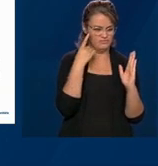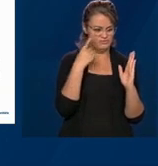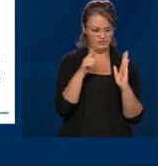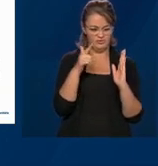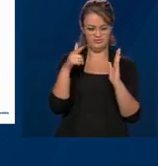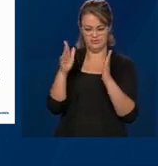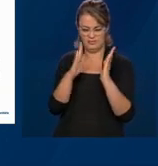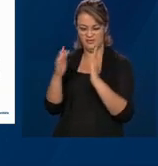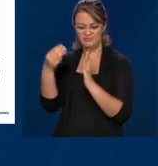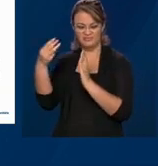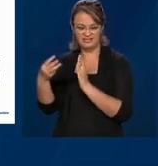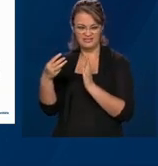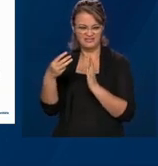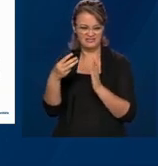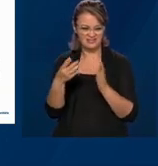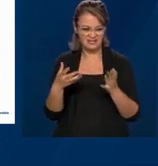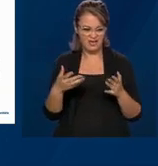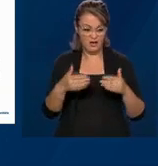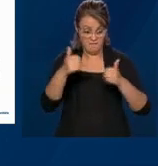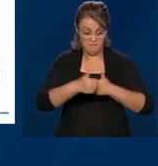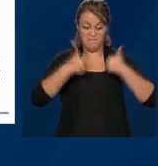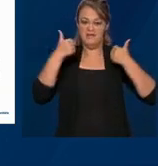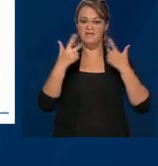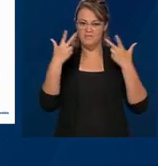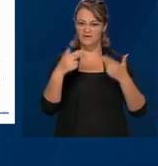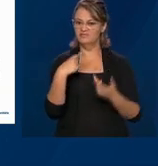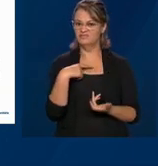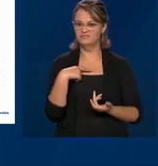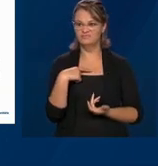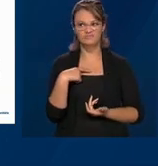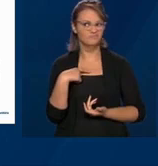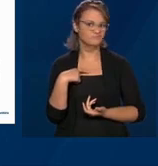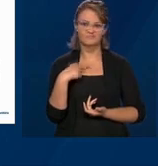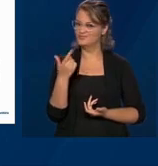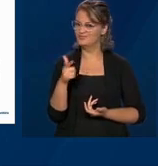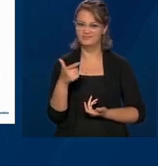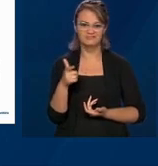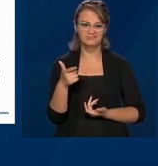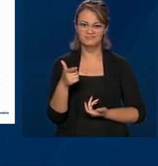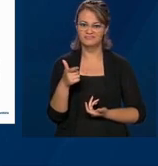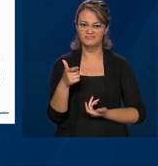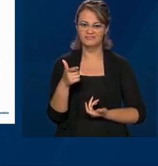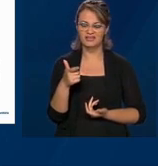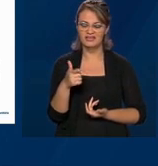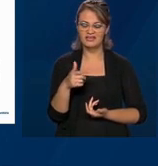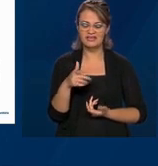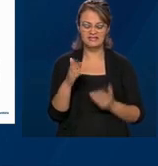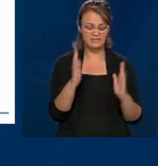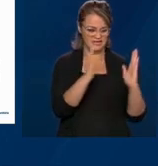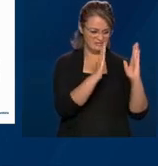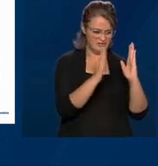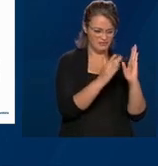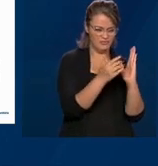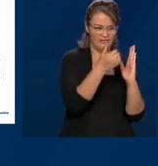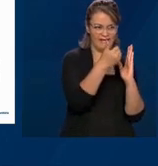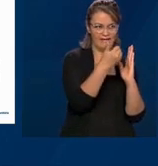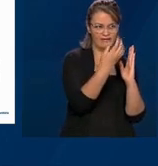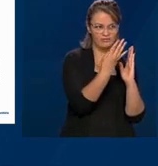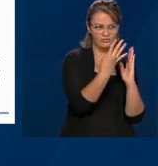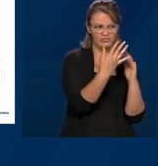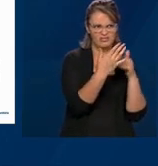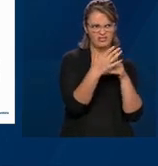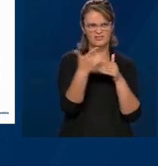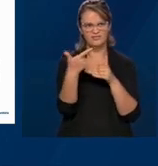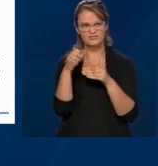3. E aí também ficou uma incerteza. Será que, como é o intervalo de 14 a 28 e no